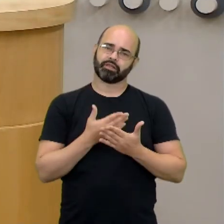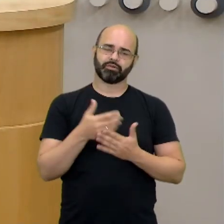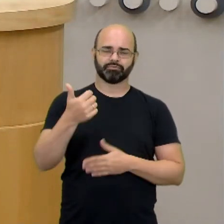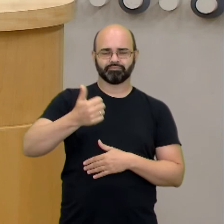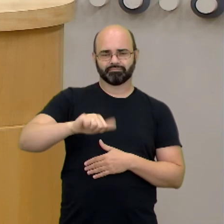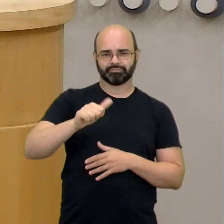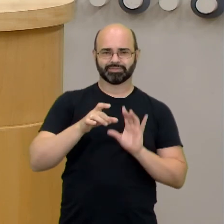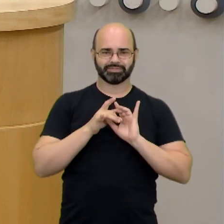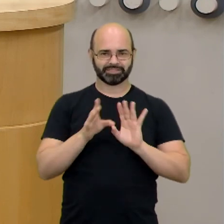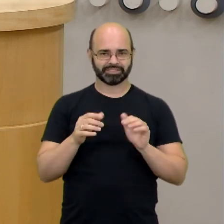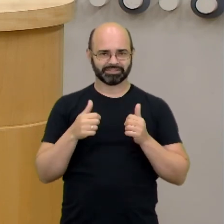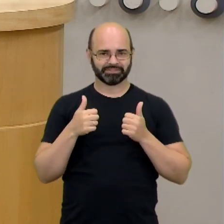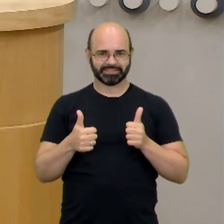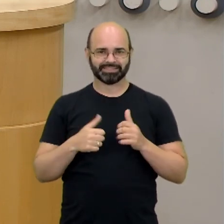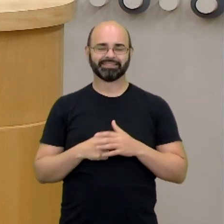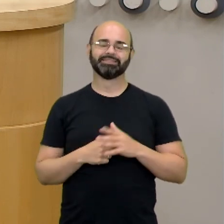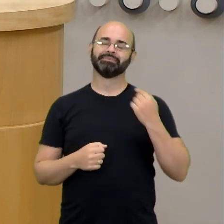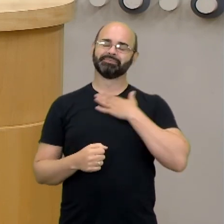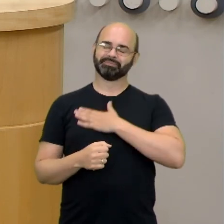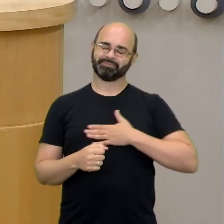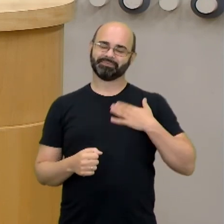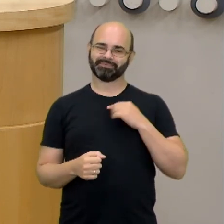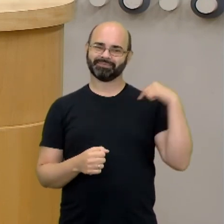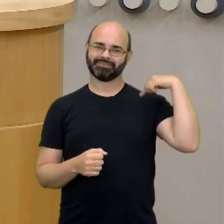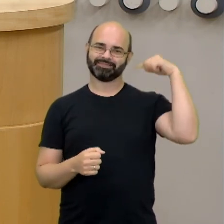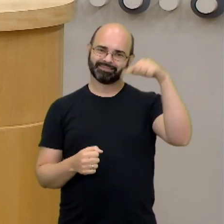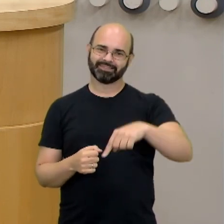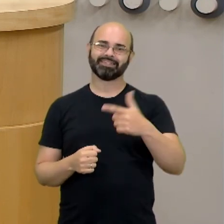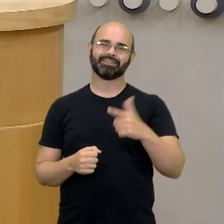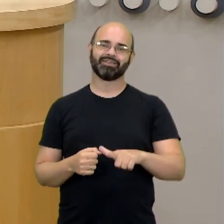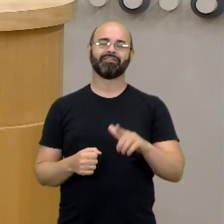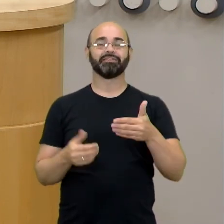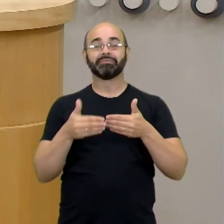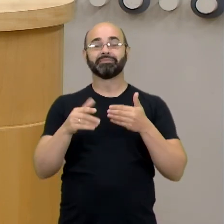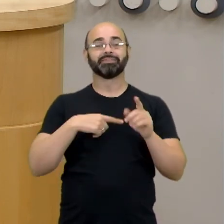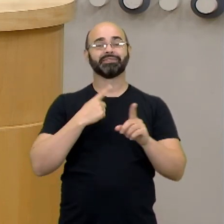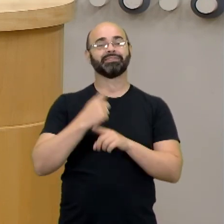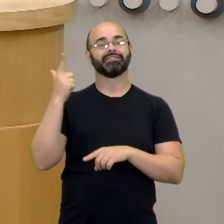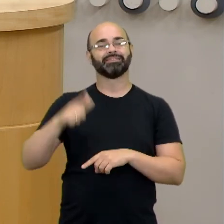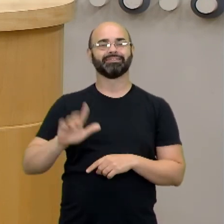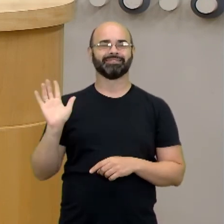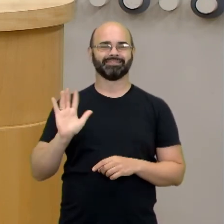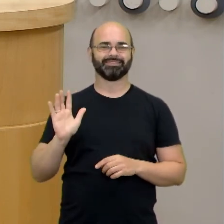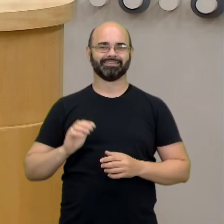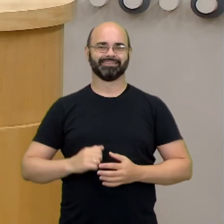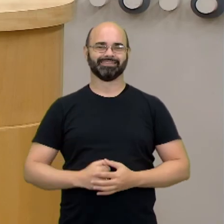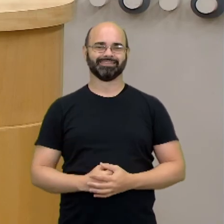tá certo? Então, como eu falei, um prazer imenso estar com vocês. Até breve e até a próxima.